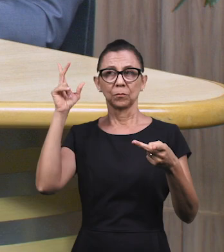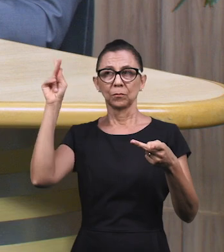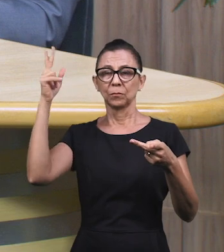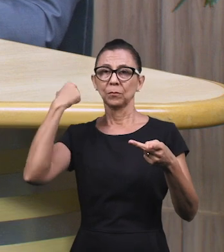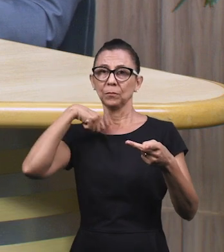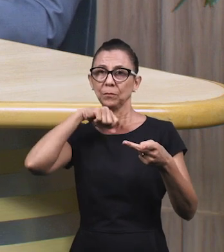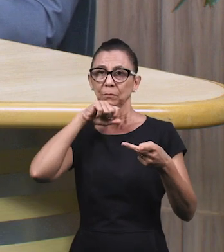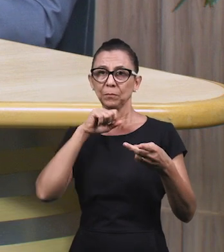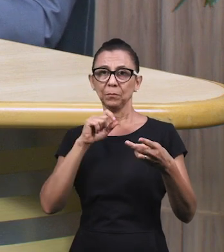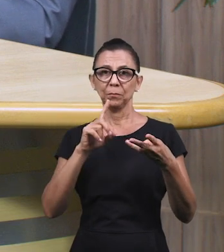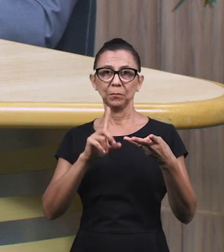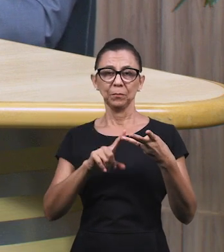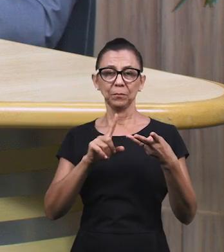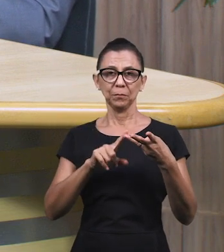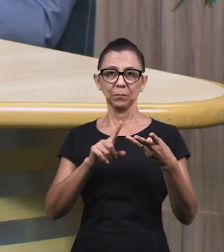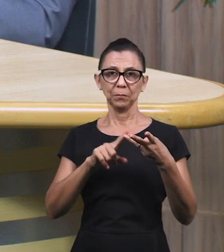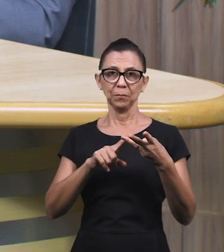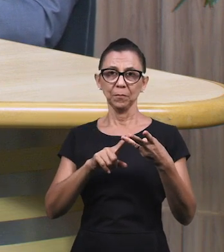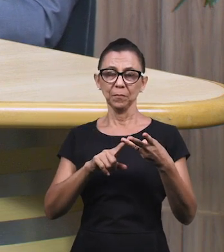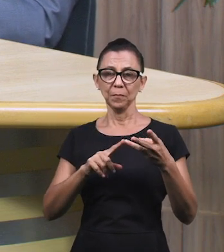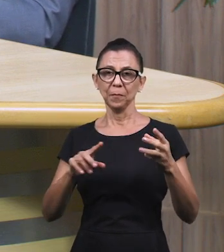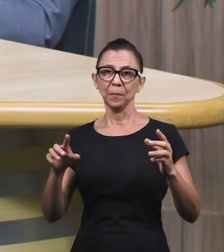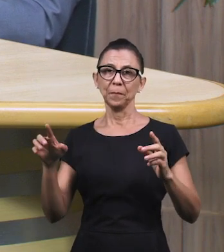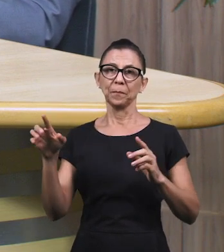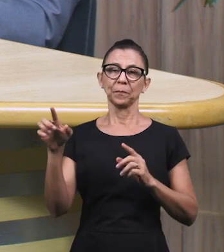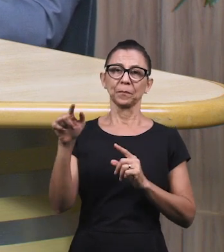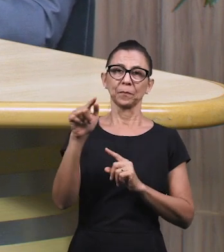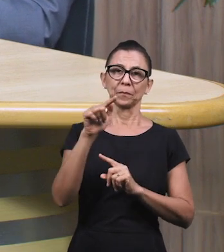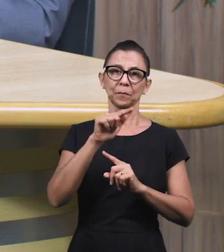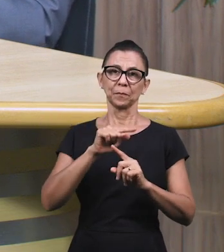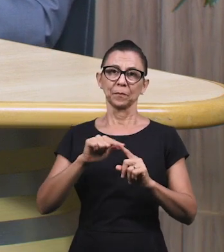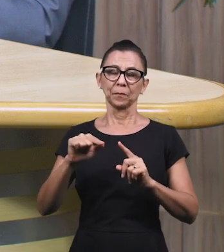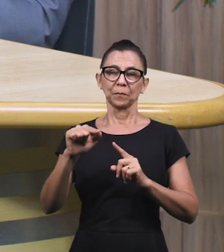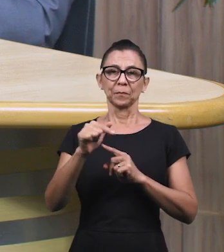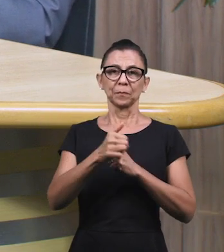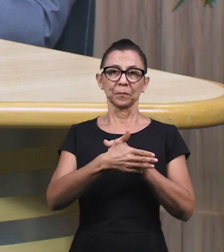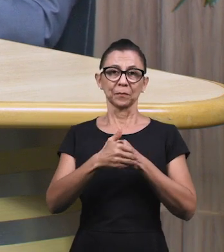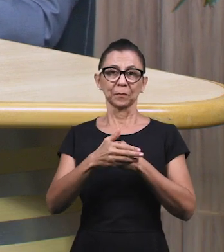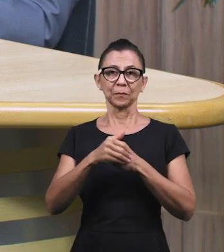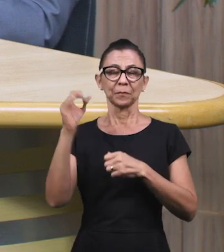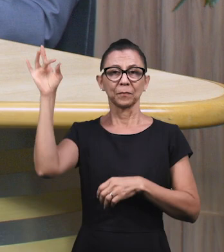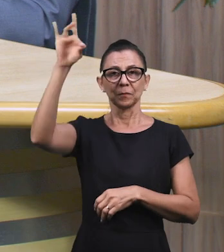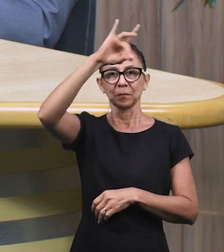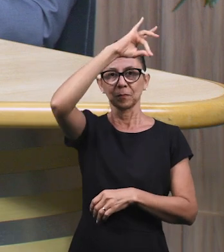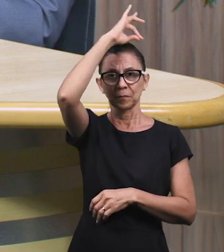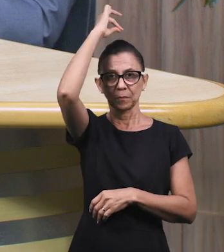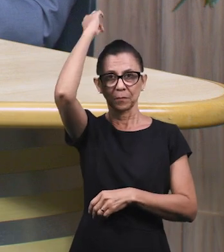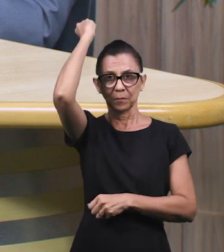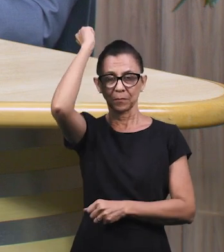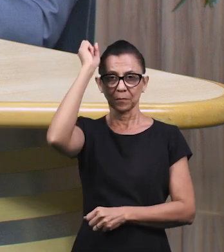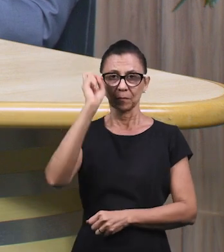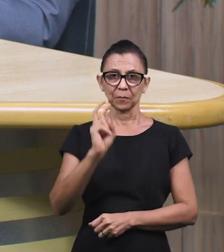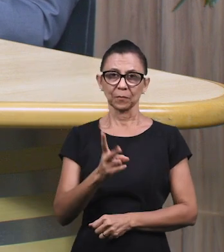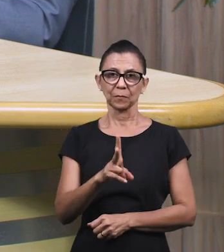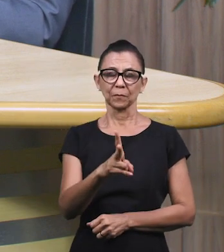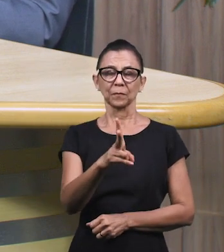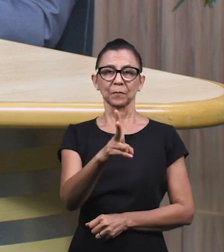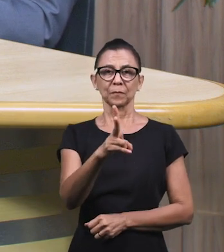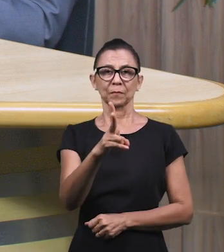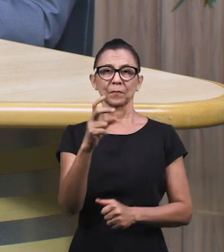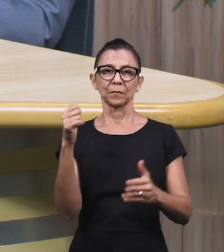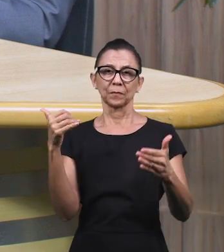eterno Pai, as doces, santas consolações do Espírito Santo, fiquem convosco agora